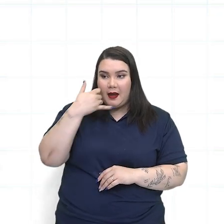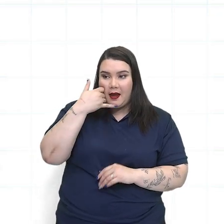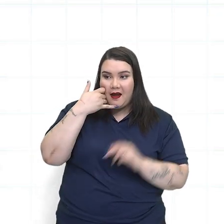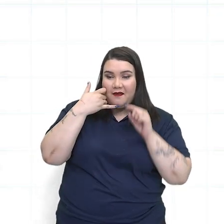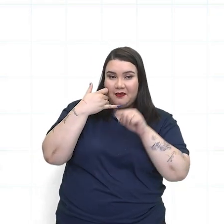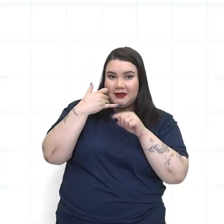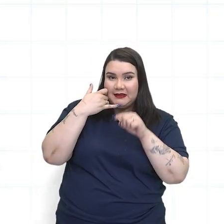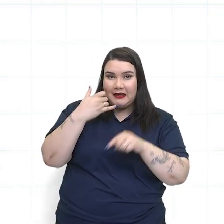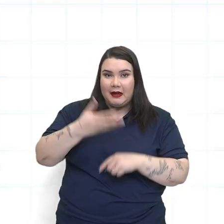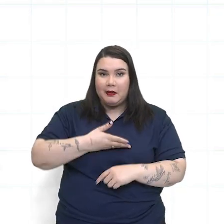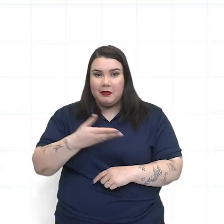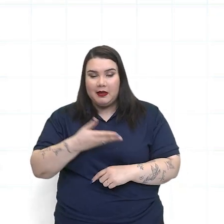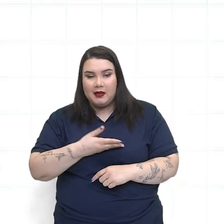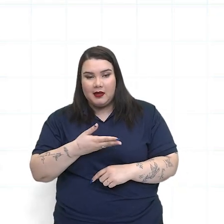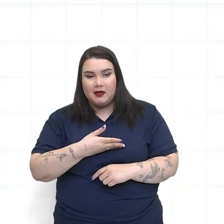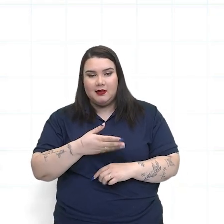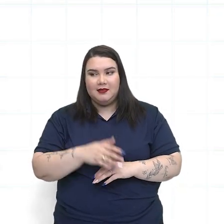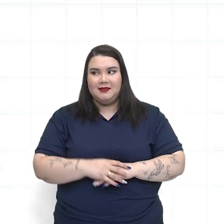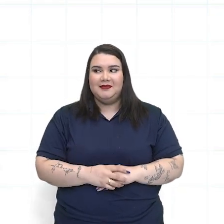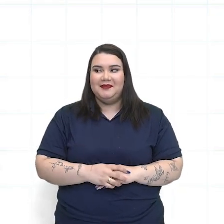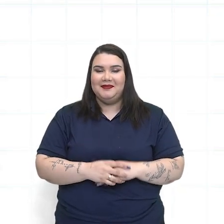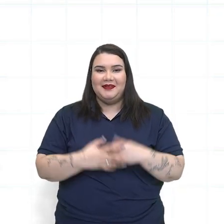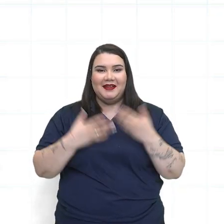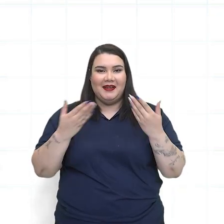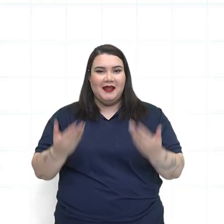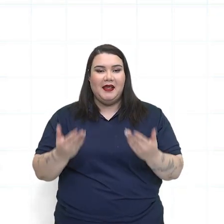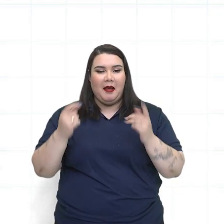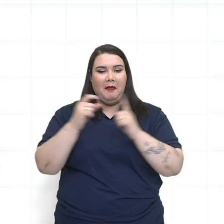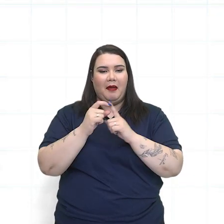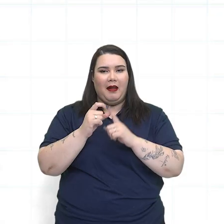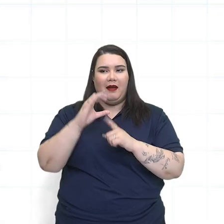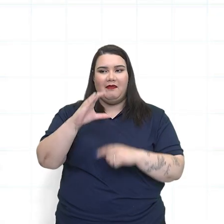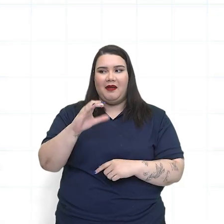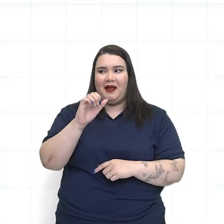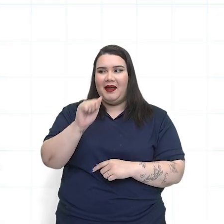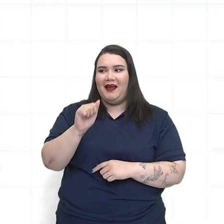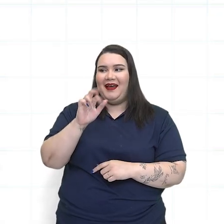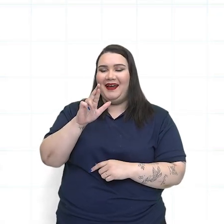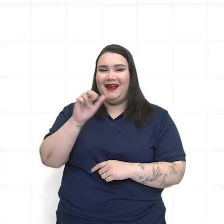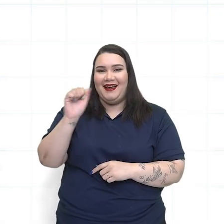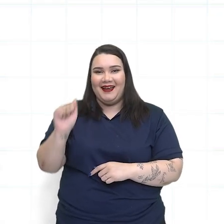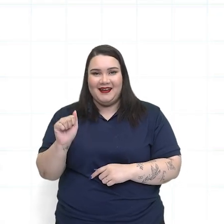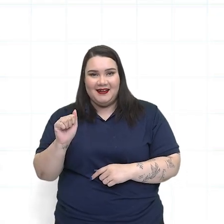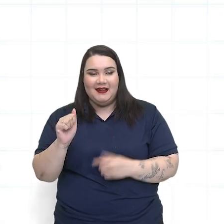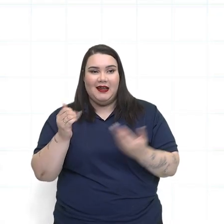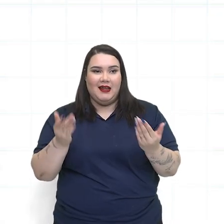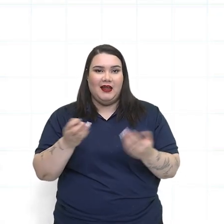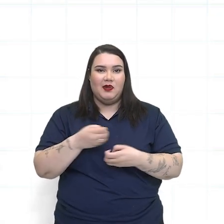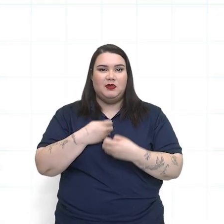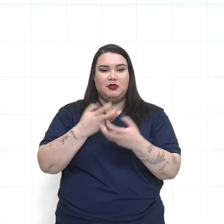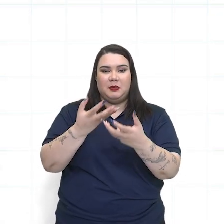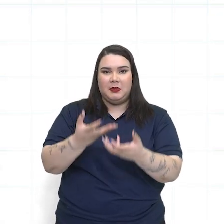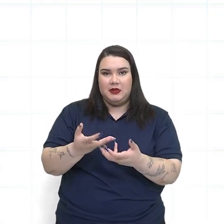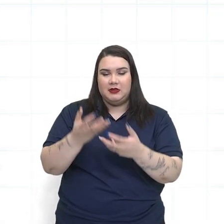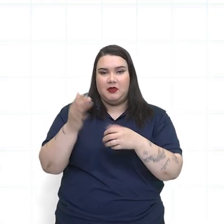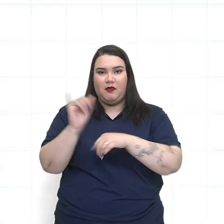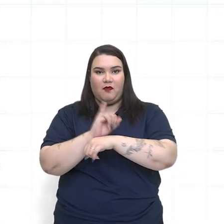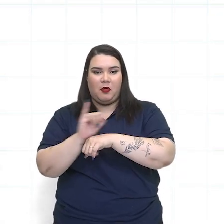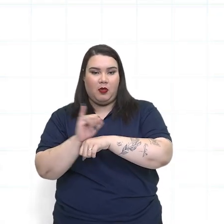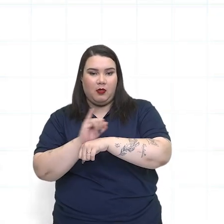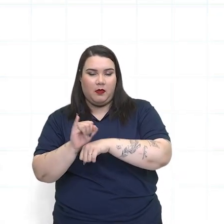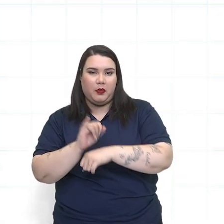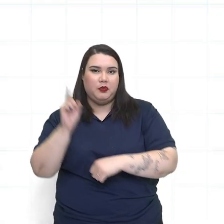você, cara? Observe que agora eu tenho a palavra cara, né, que é uma expressão coloquial, mais do